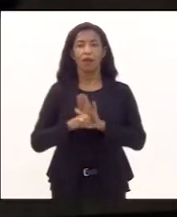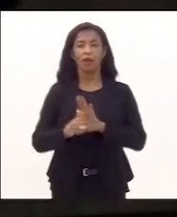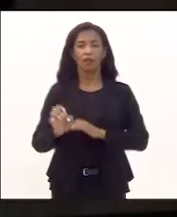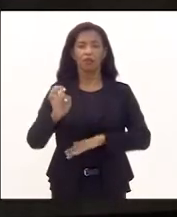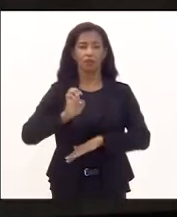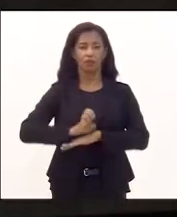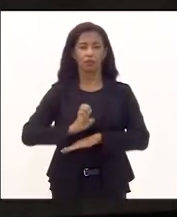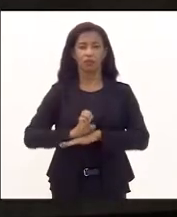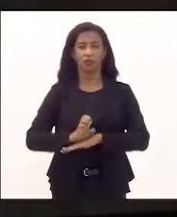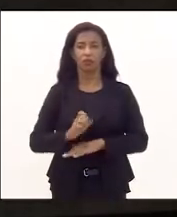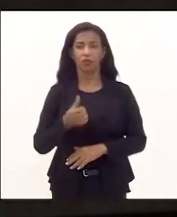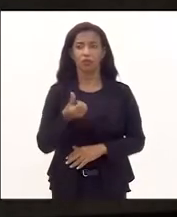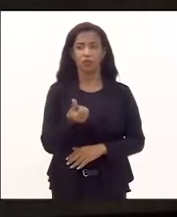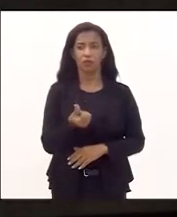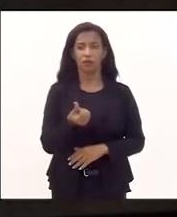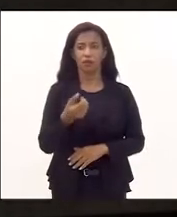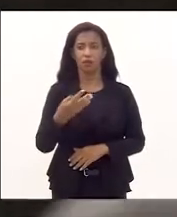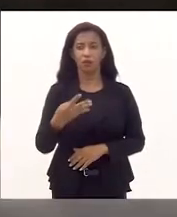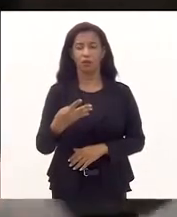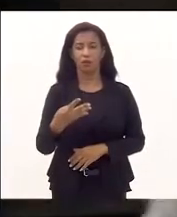estadual